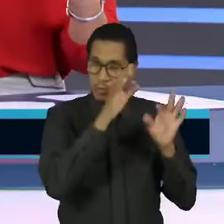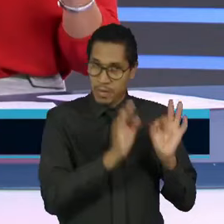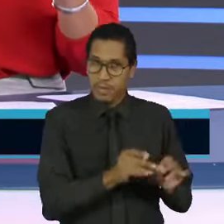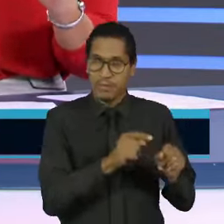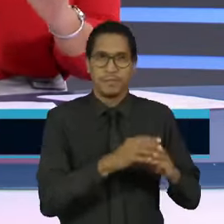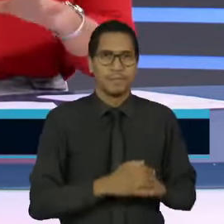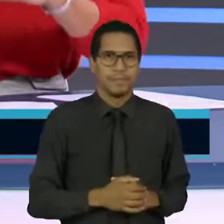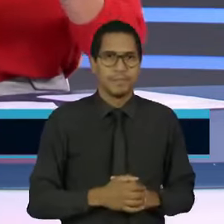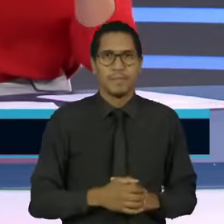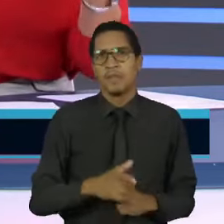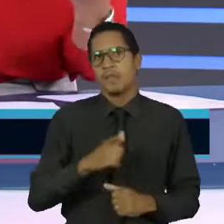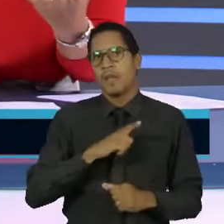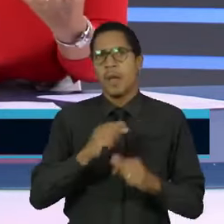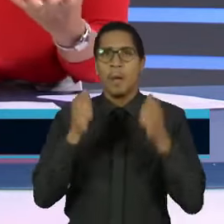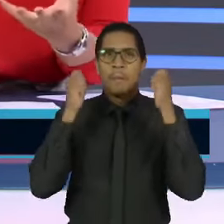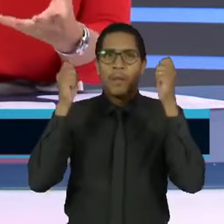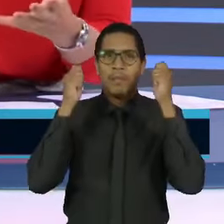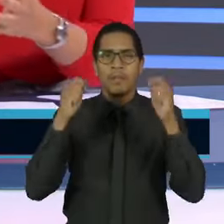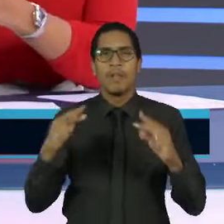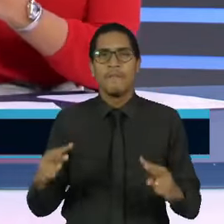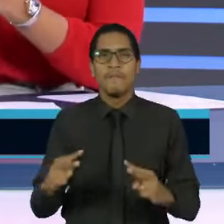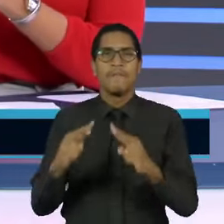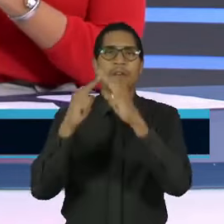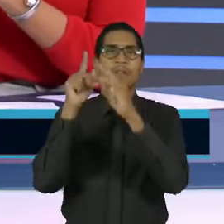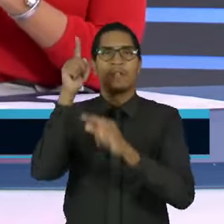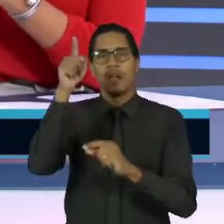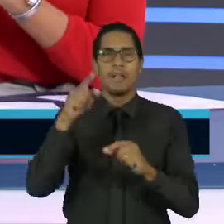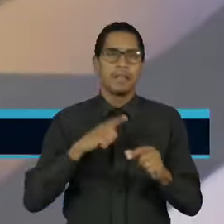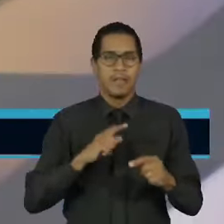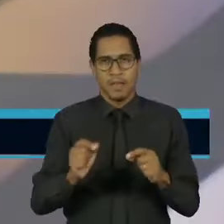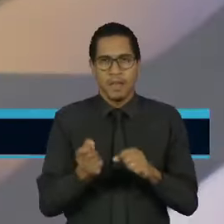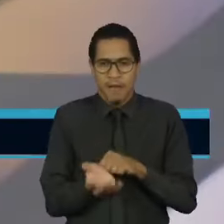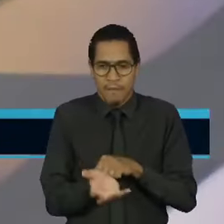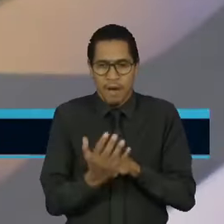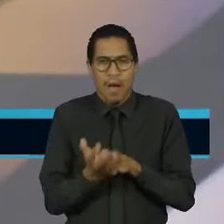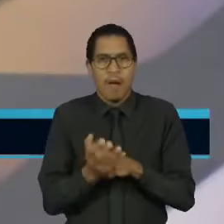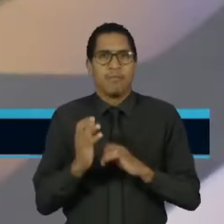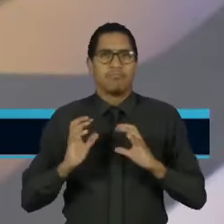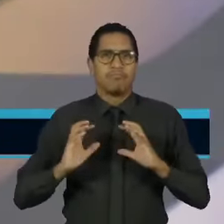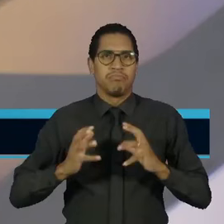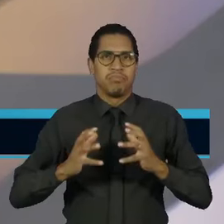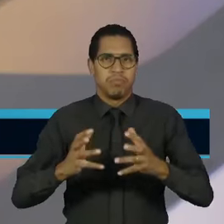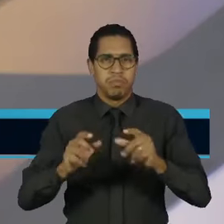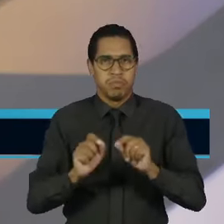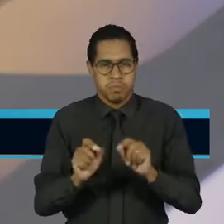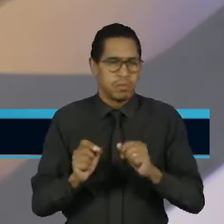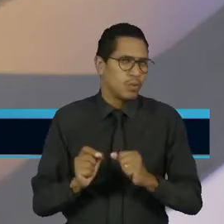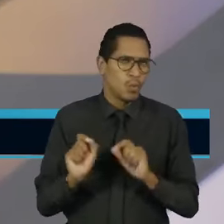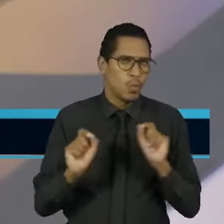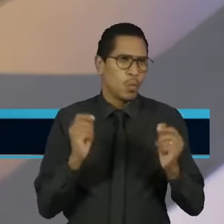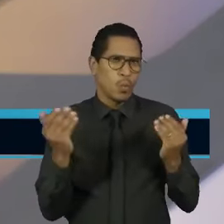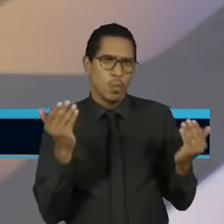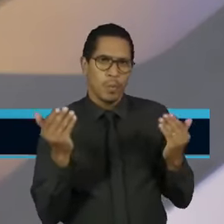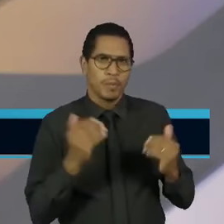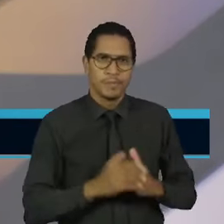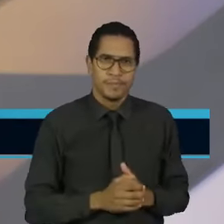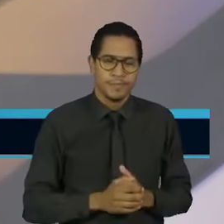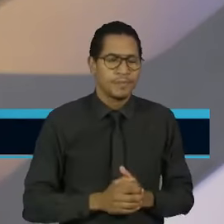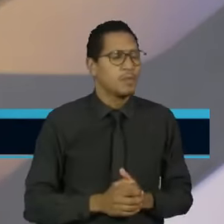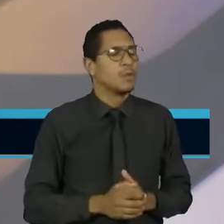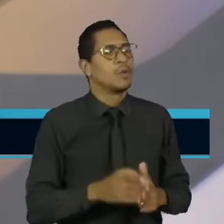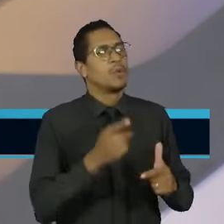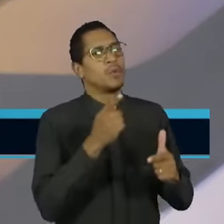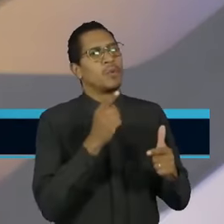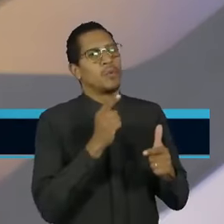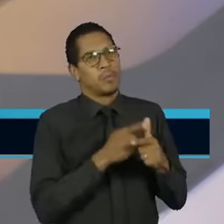contatores na França Qual que é o principal pano de fundo dessa manifestação pano de fundo é um pano de fundo europeu não é um P O problema não é francês